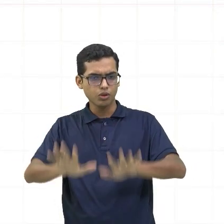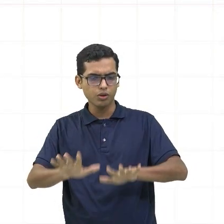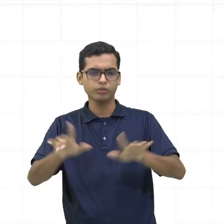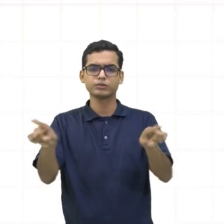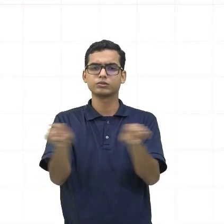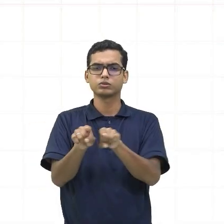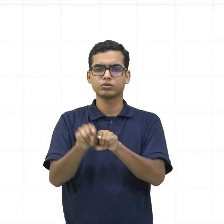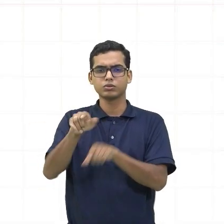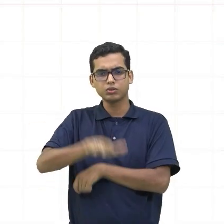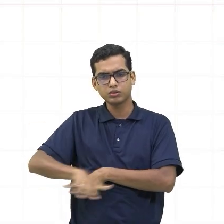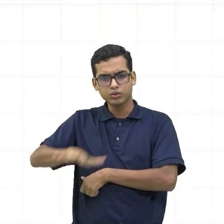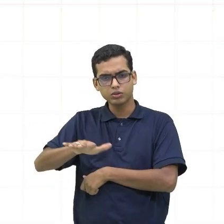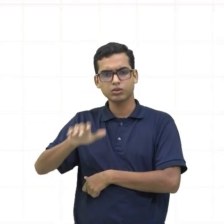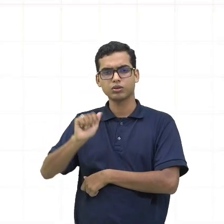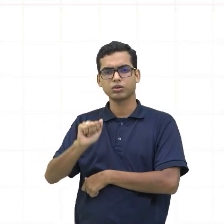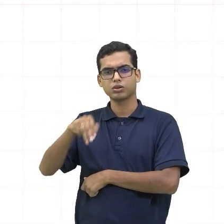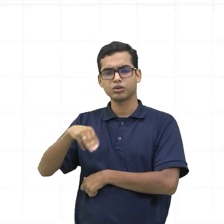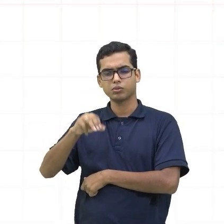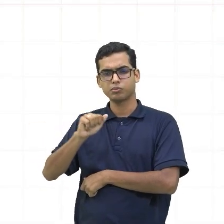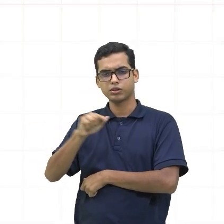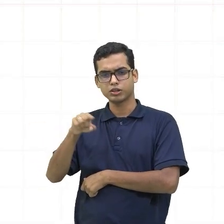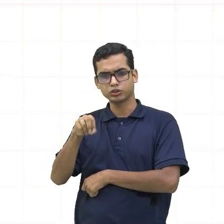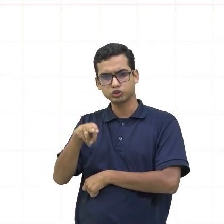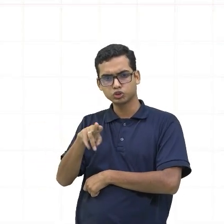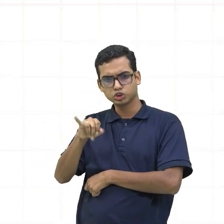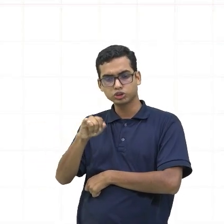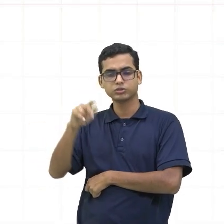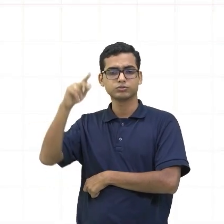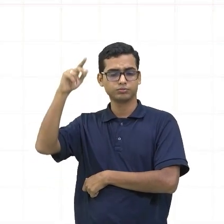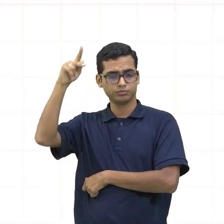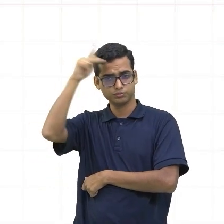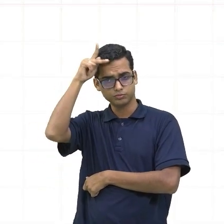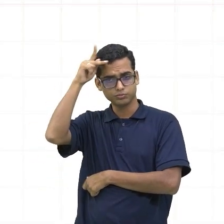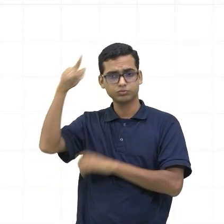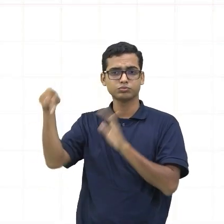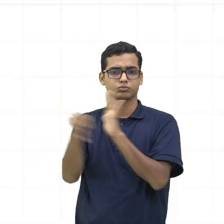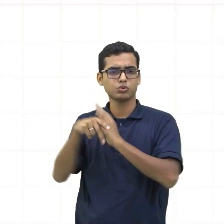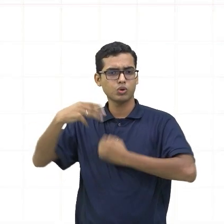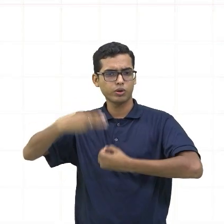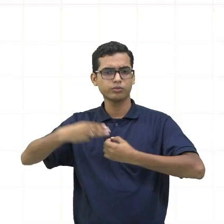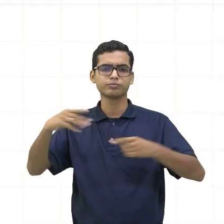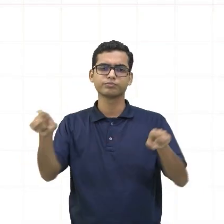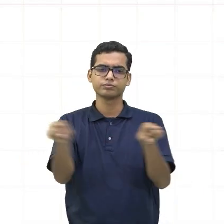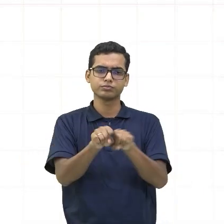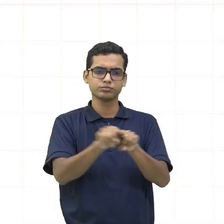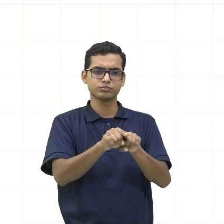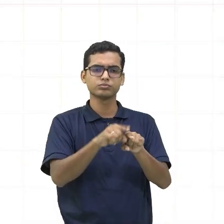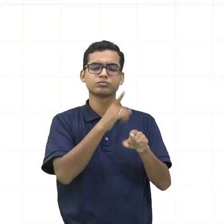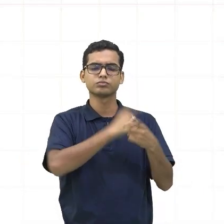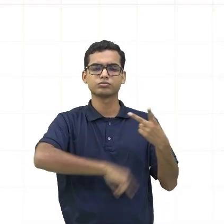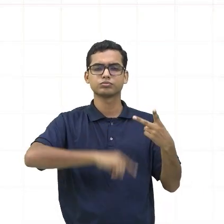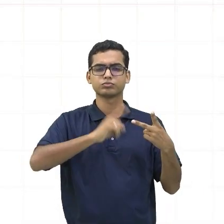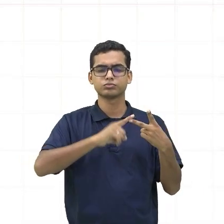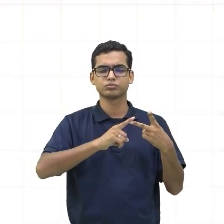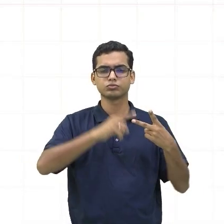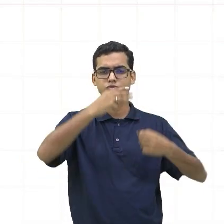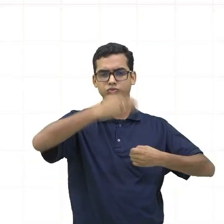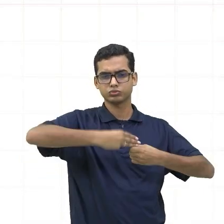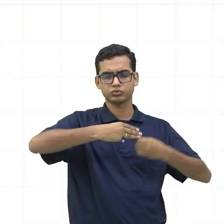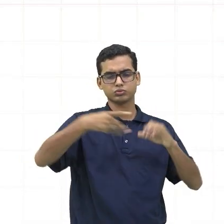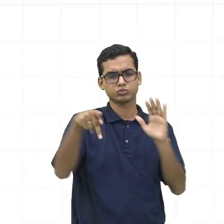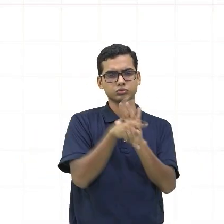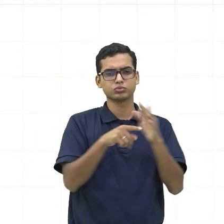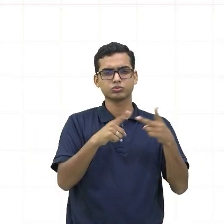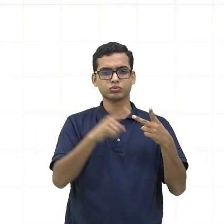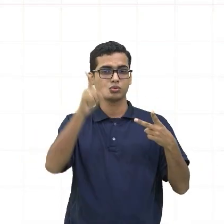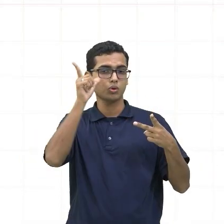somente na Vila Amazônia, lá no município de Parintins, mas eles também se estabeleceram no município de